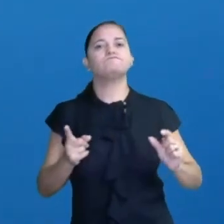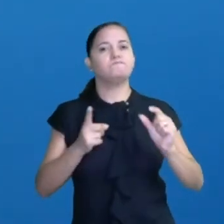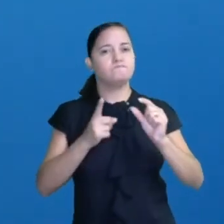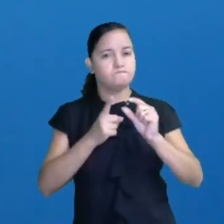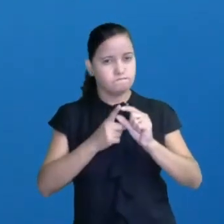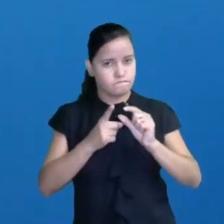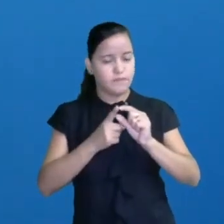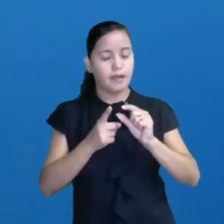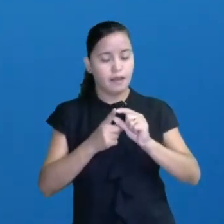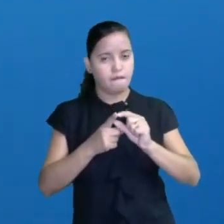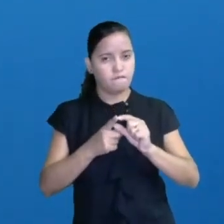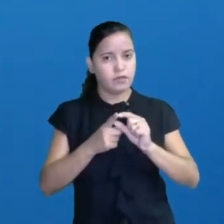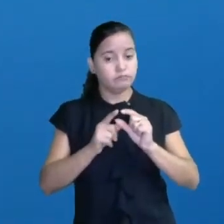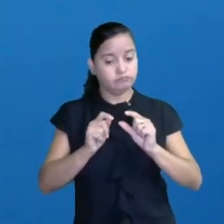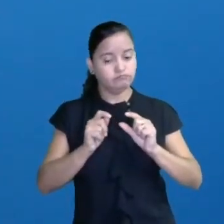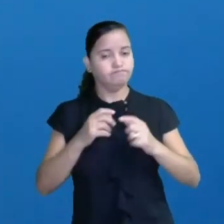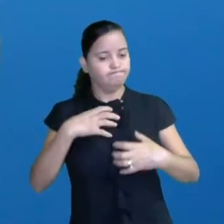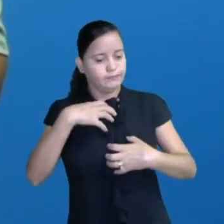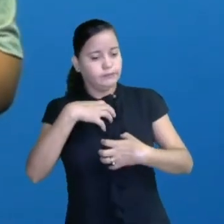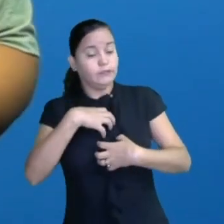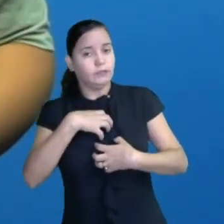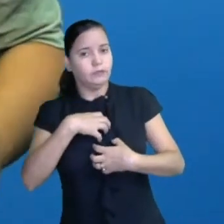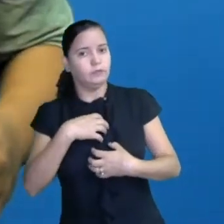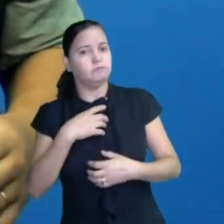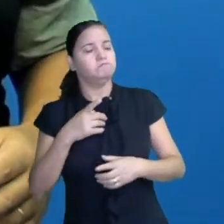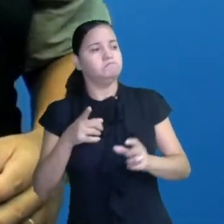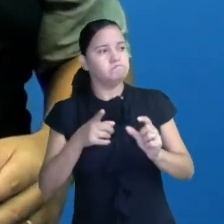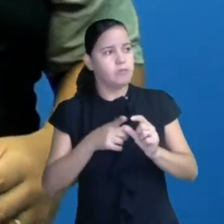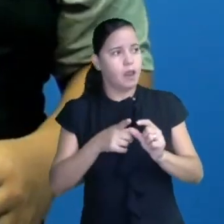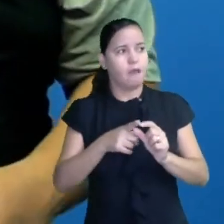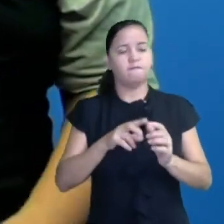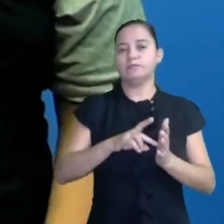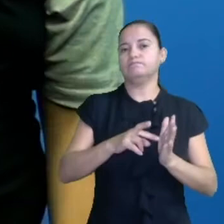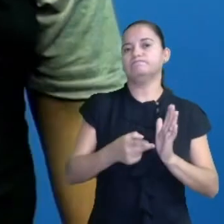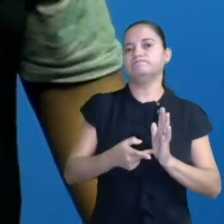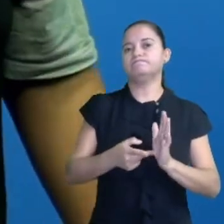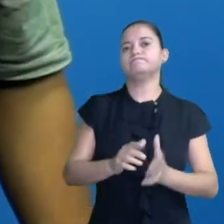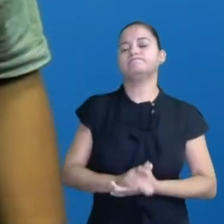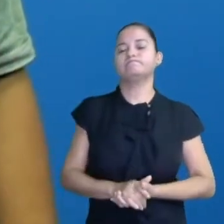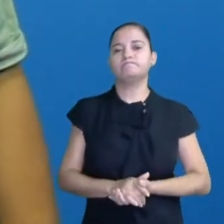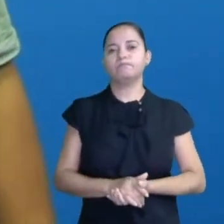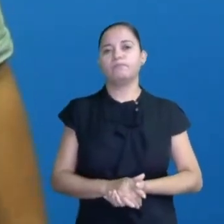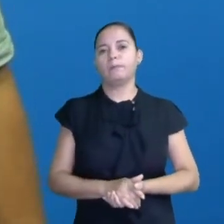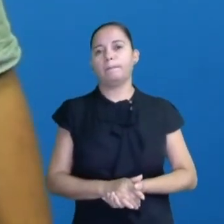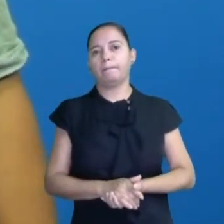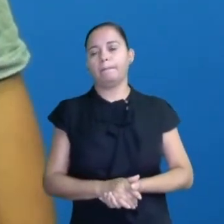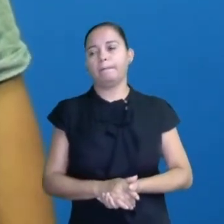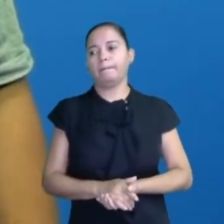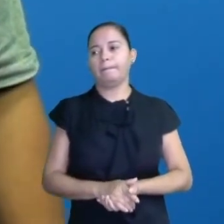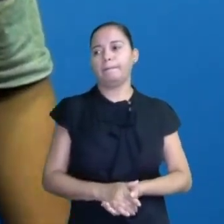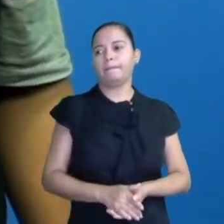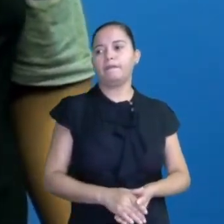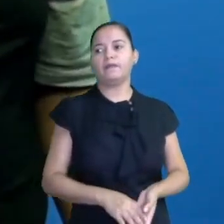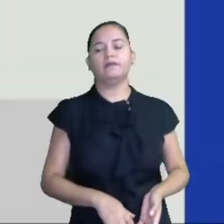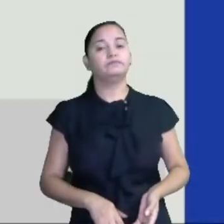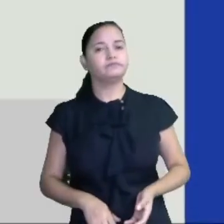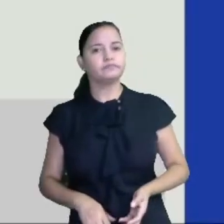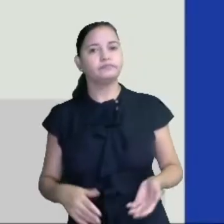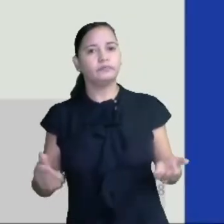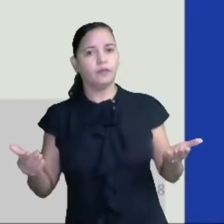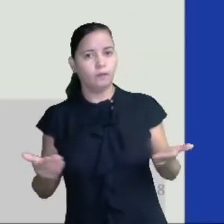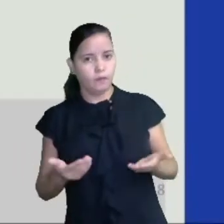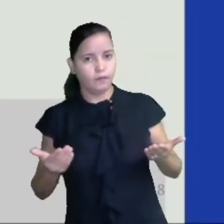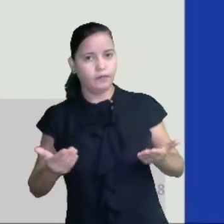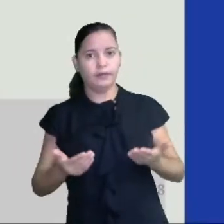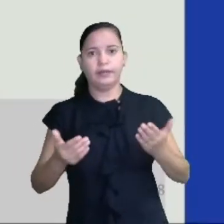um sentido a ela, certo? Vamos lá para os prefixos gregos. Também